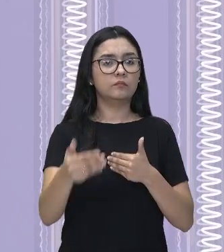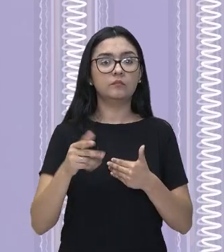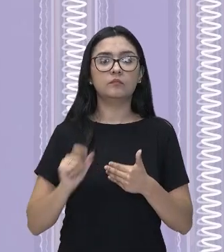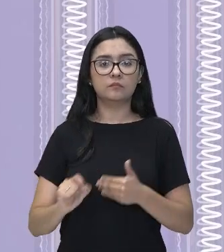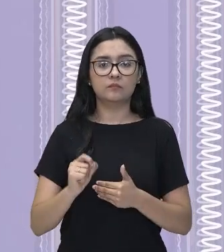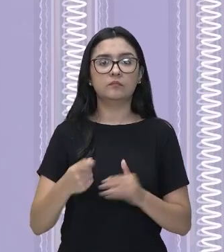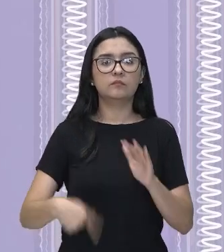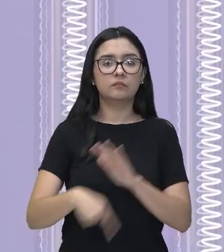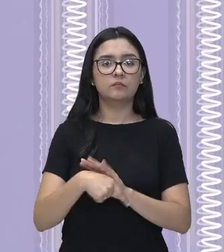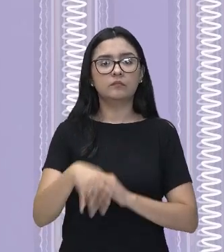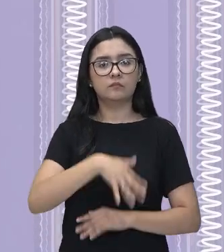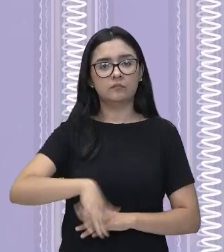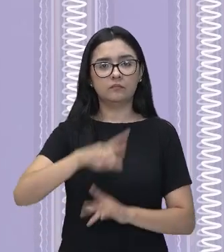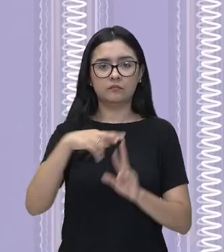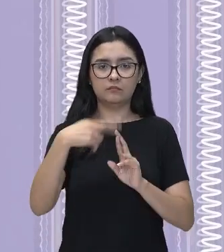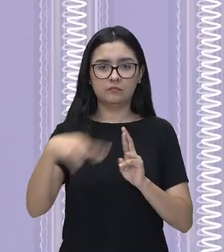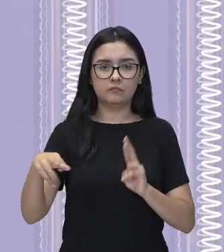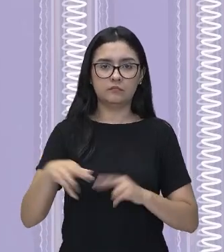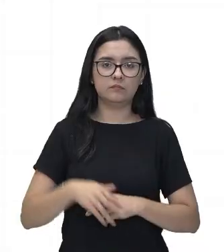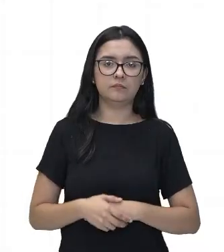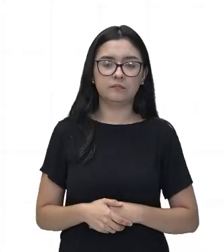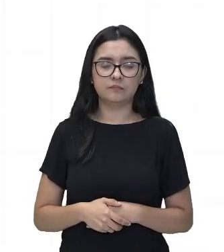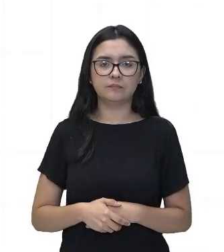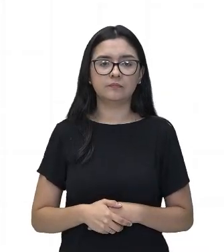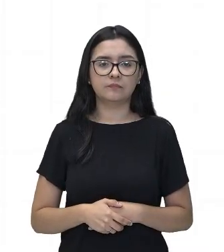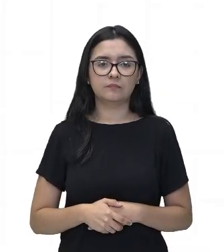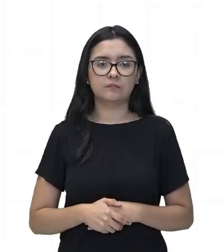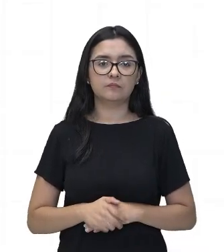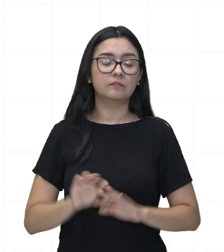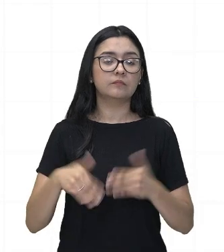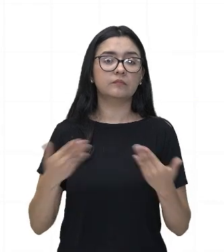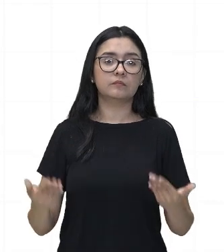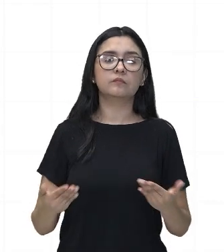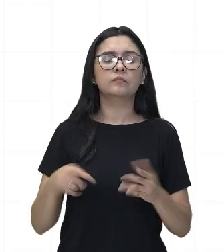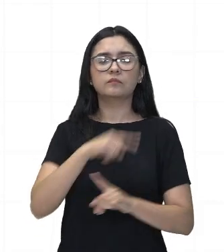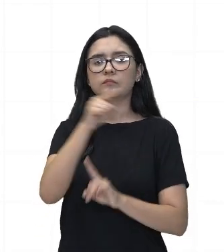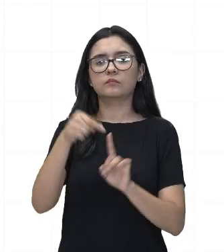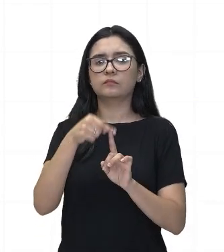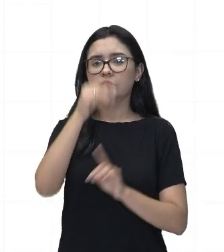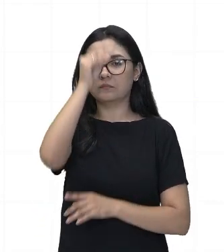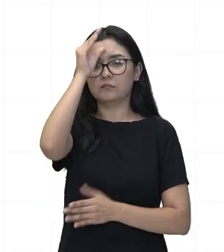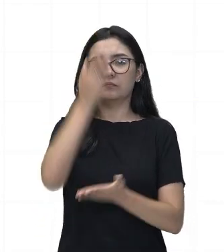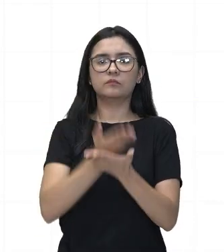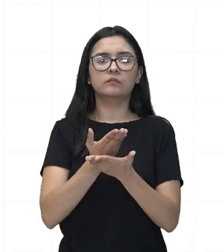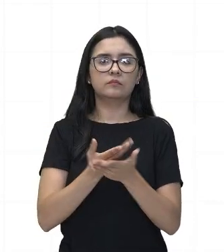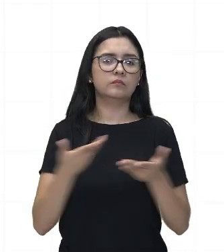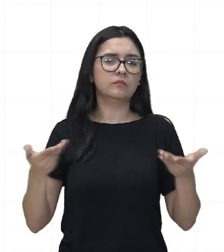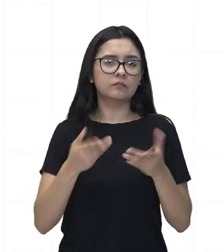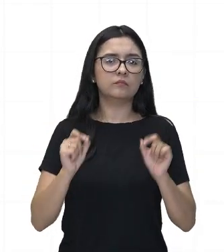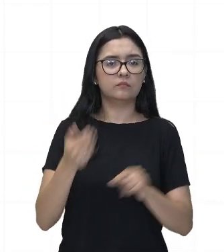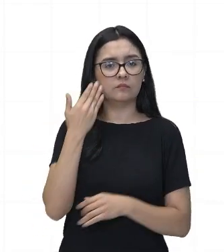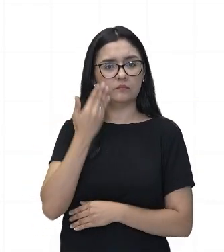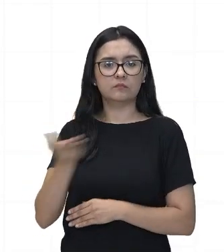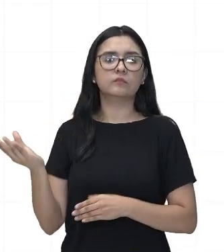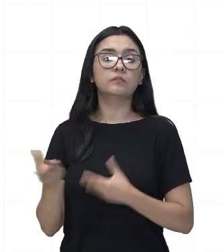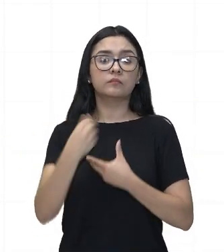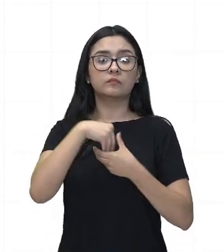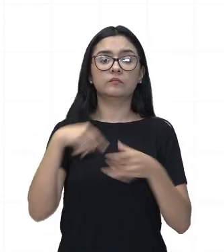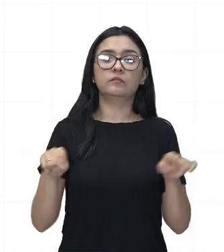das ciências da religião. O nosso objetivo do conhecimento é